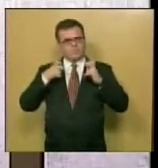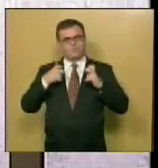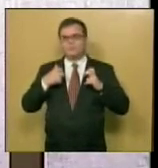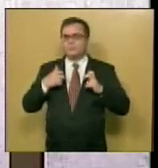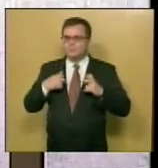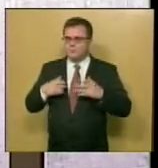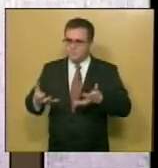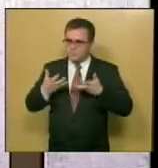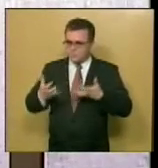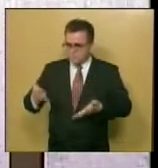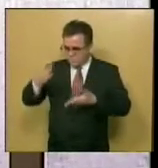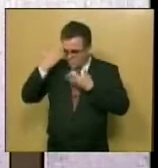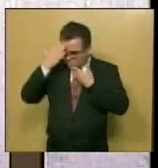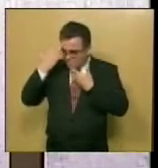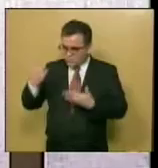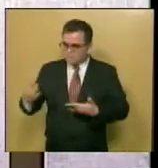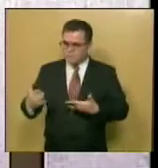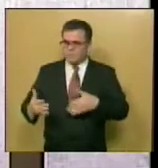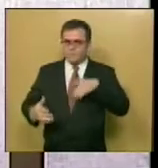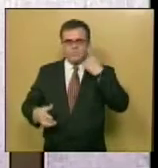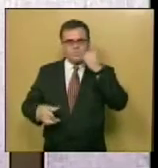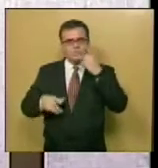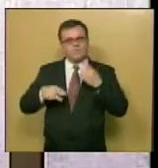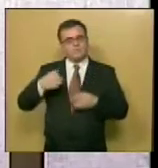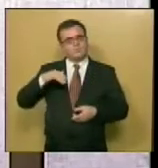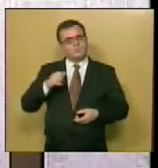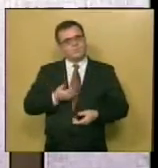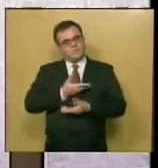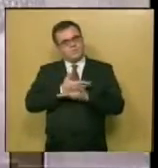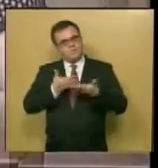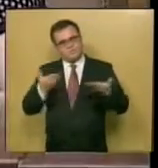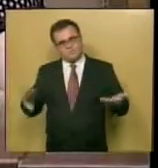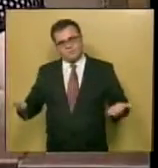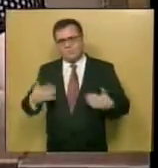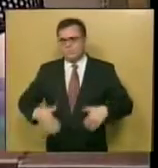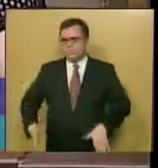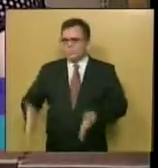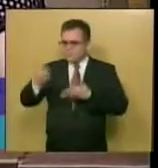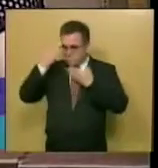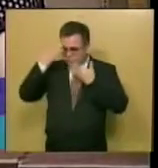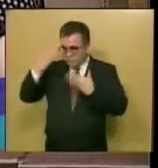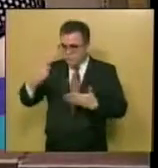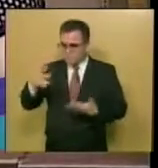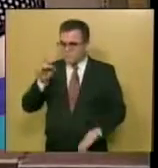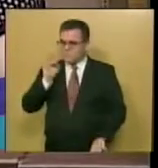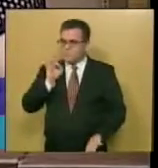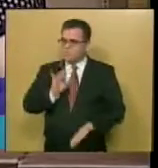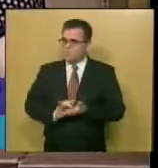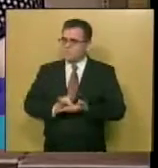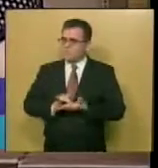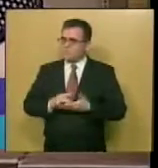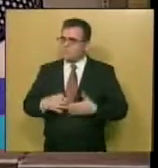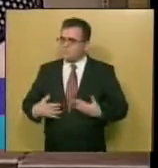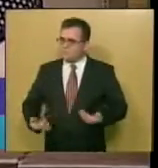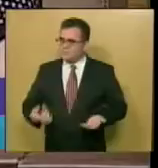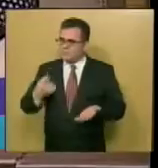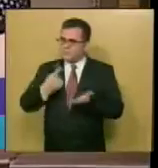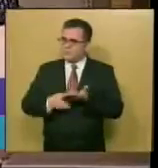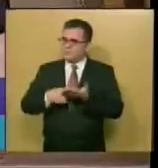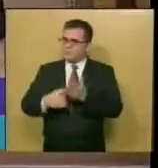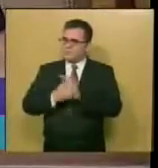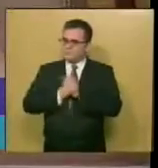quero agradecer, principalmente a Maria e a todos vocês, o meu agradecimento de coração por terem feito isso para o meu